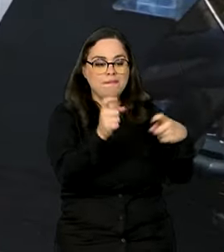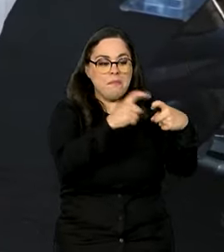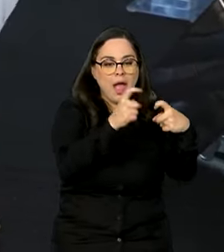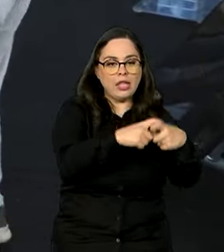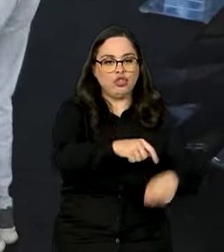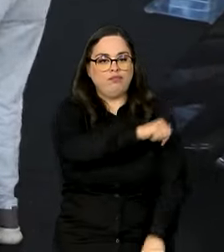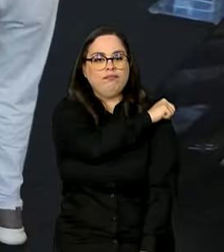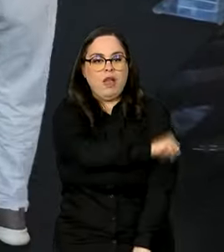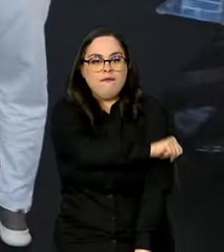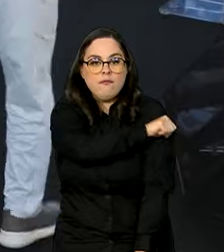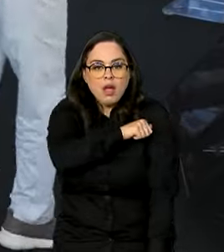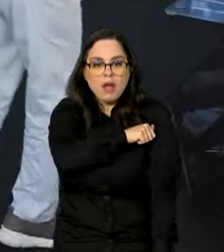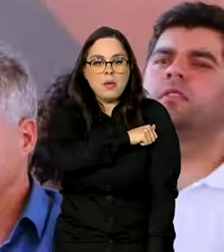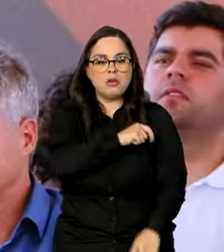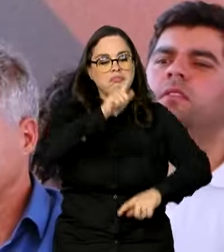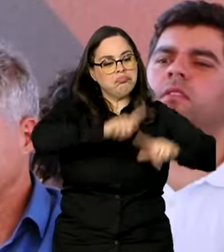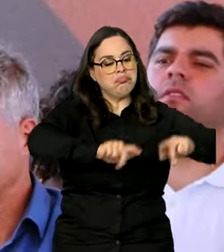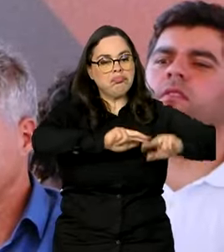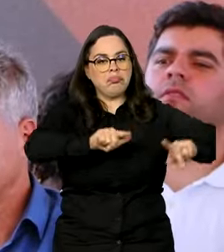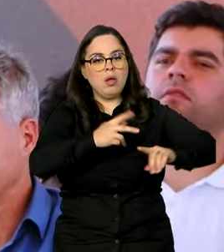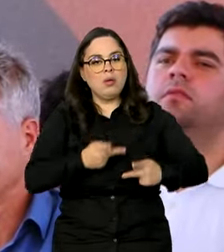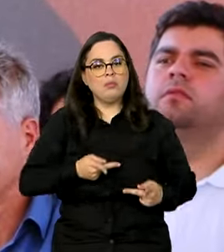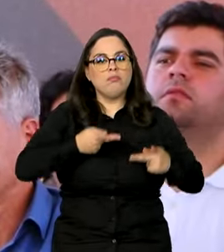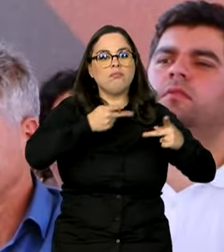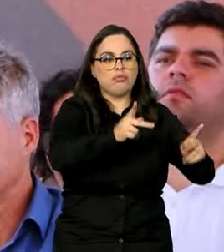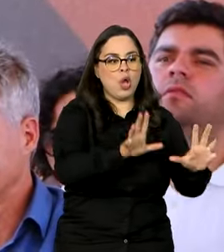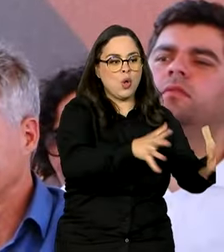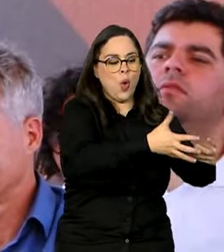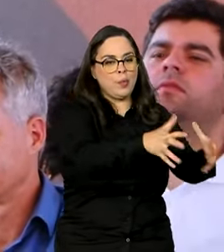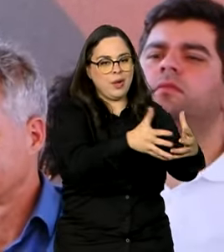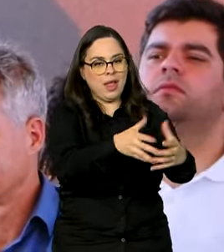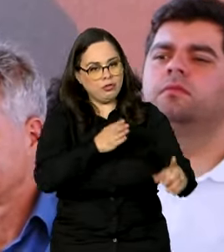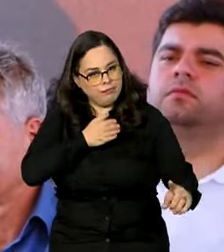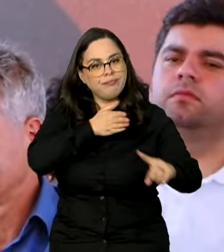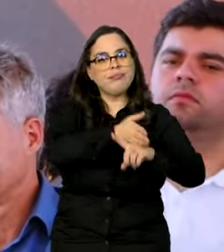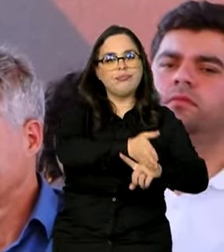enfermeira e aparelho para visitar as comunidades.